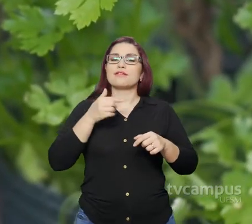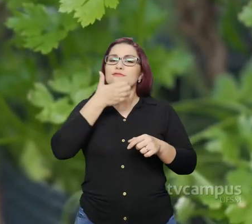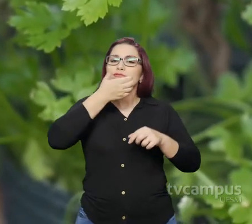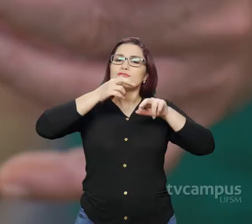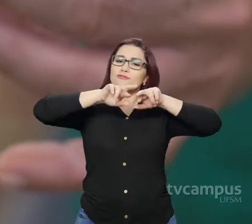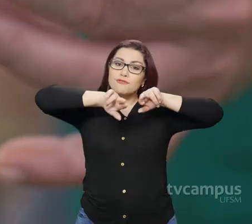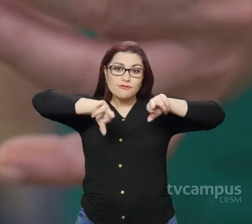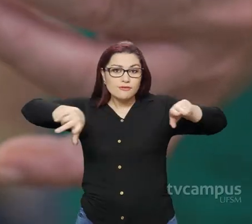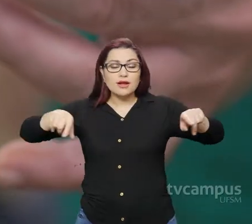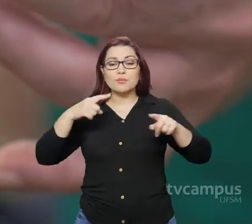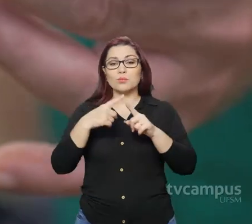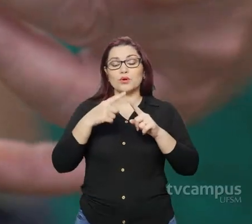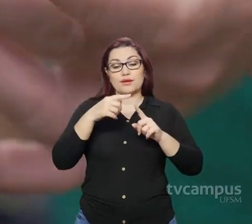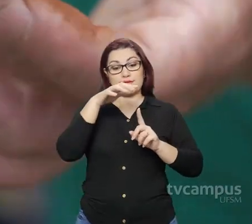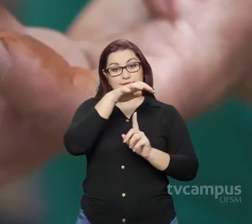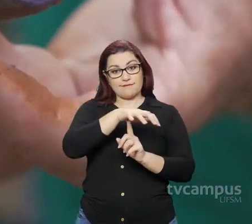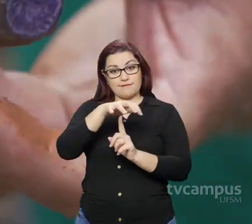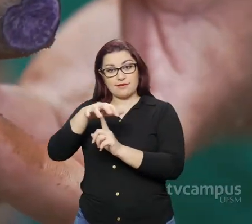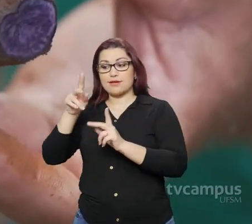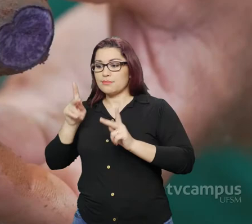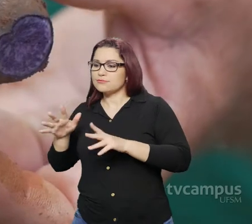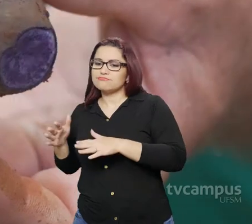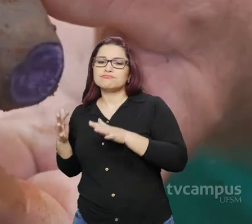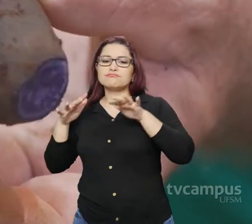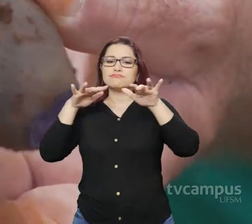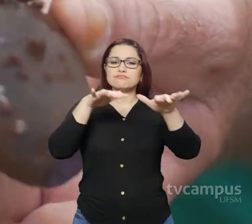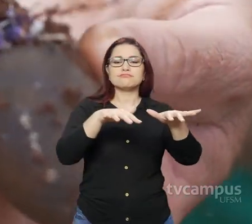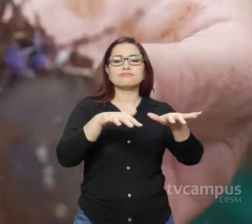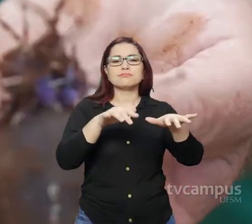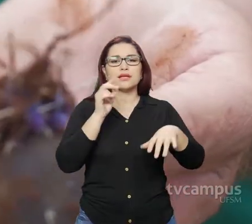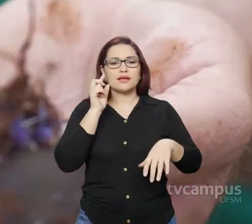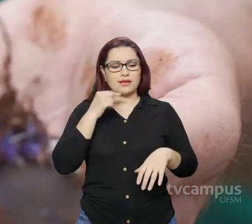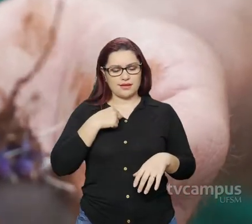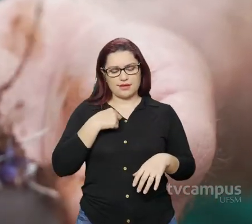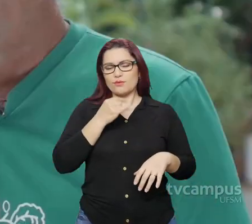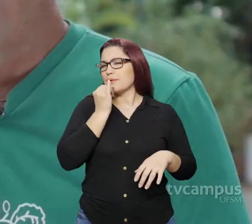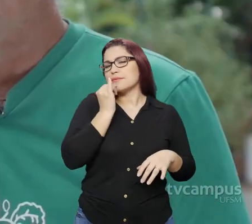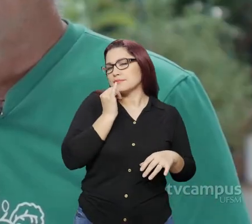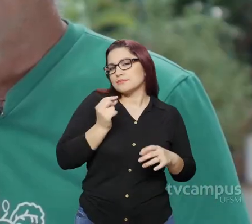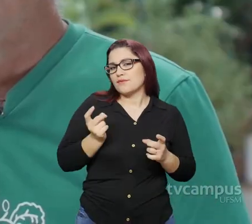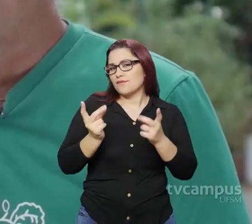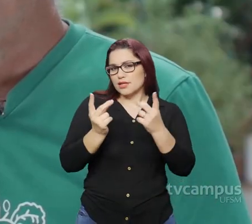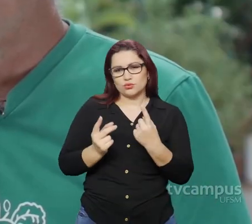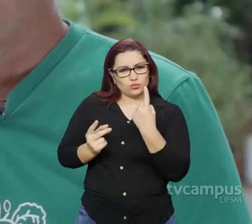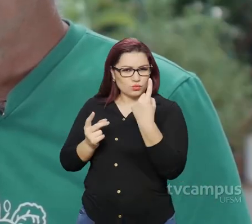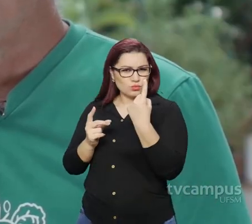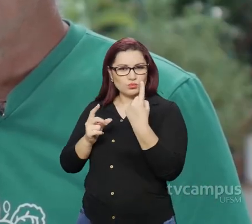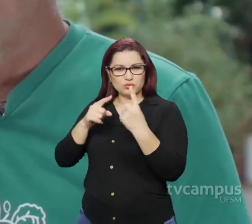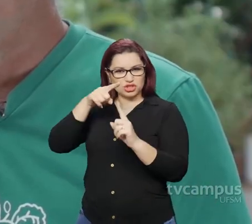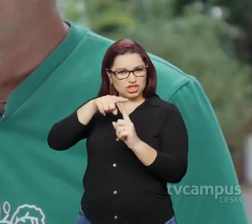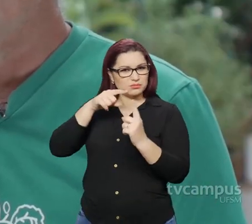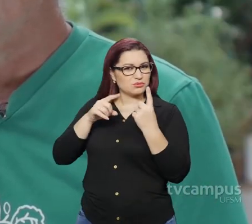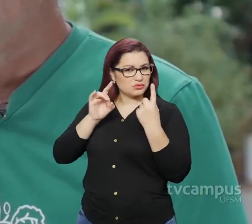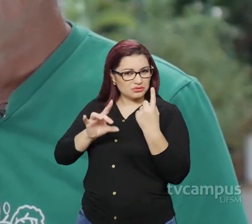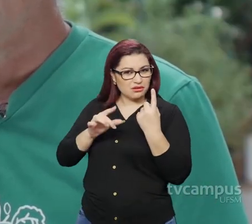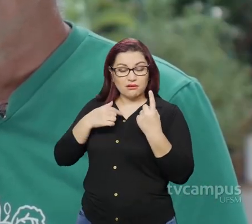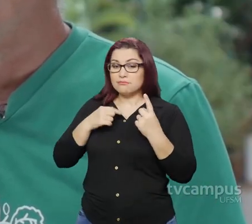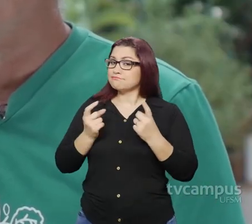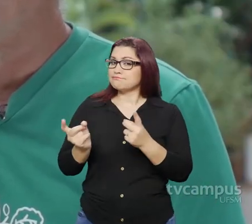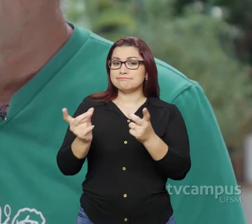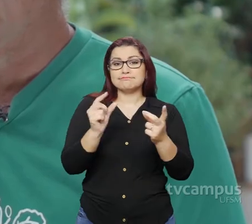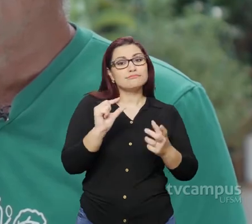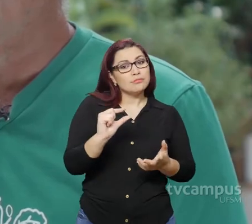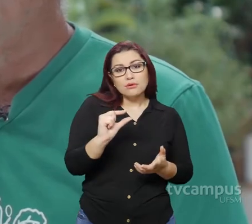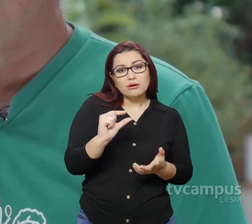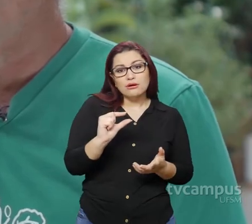feira, ele procura diversidade. Se eu estiver trabalhando com um produto só, eu